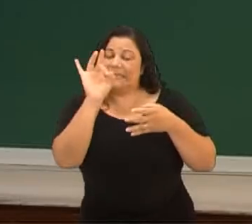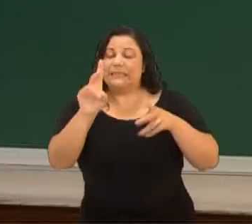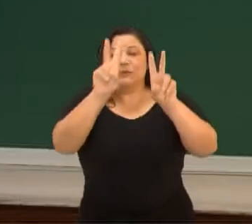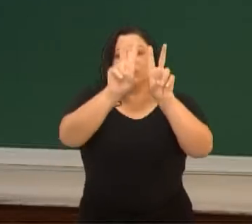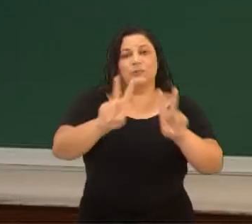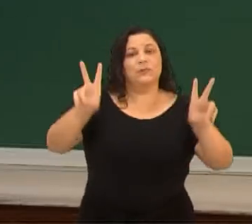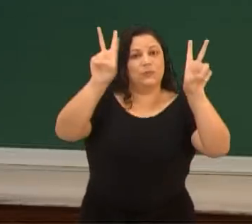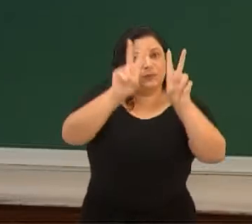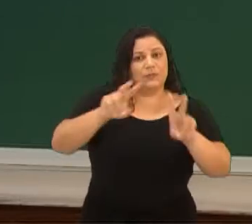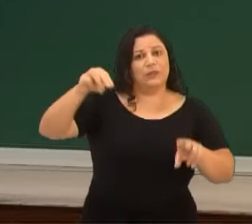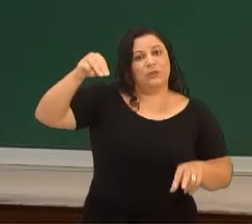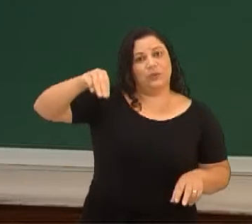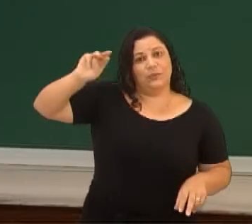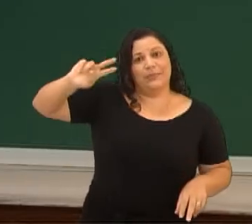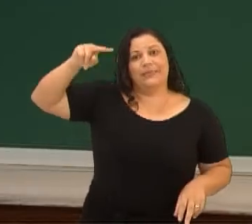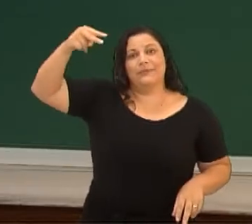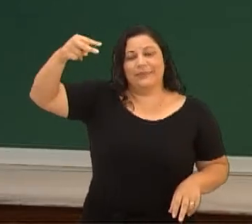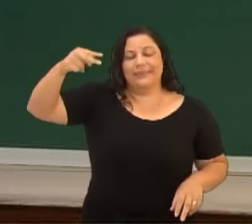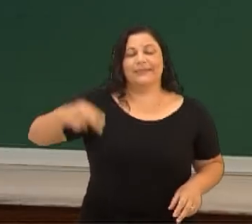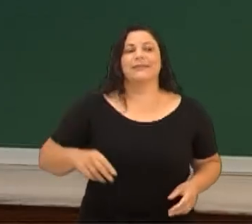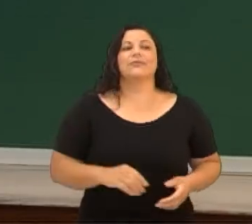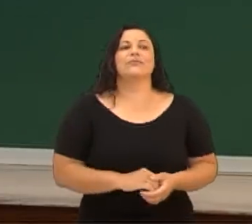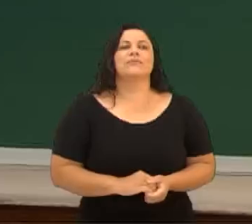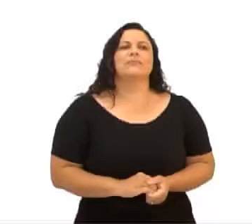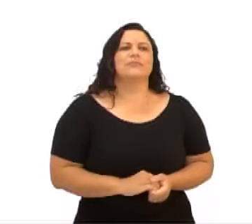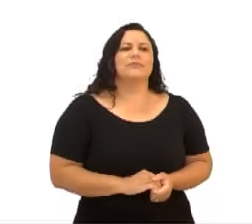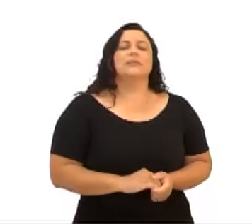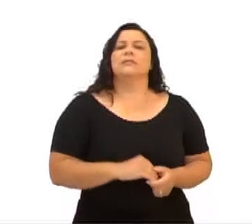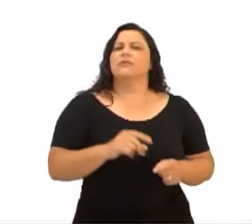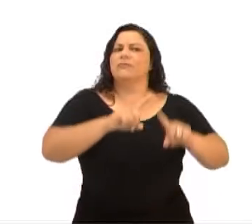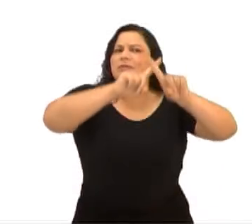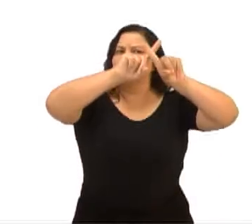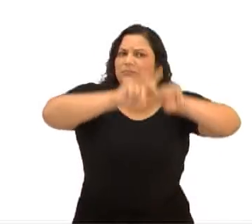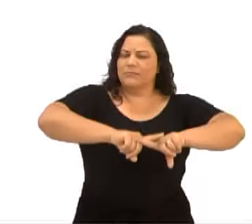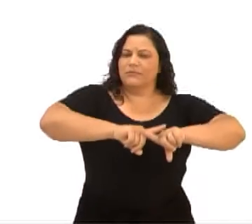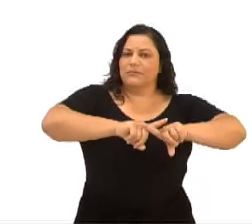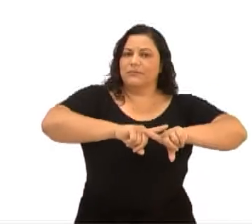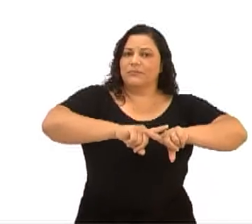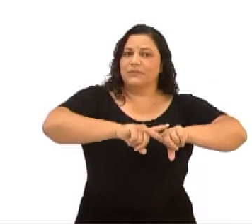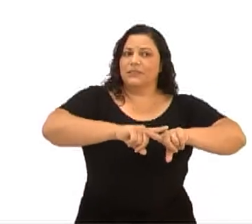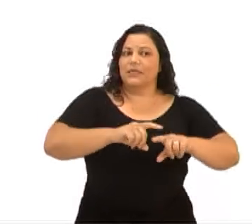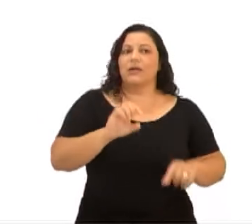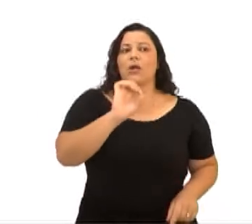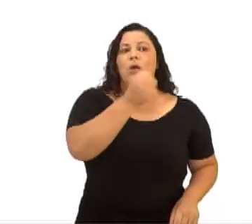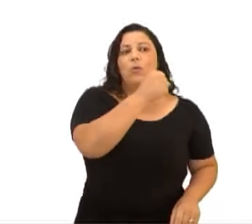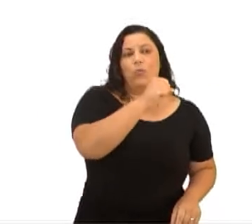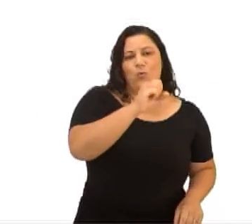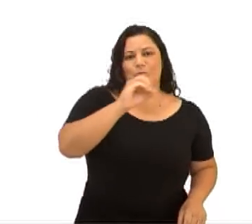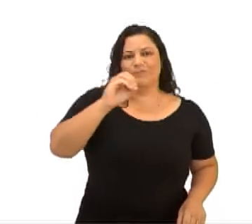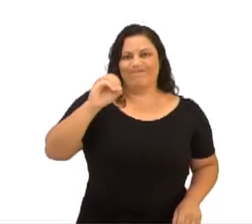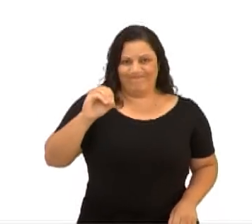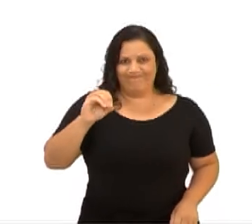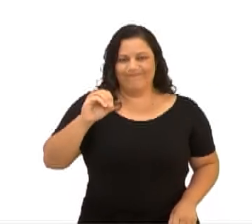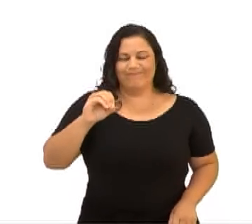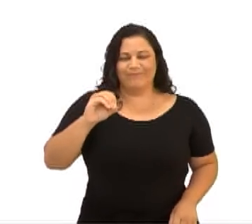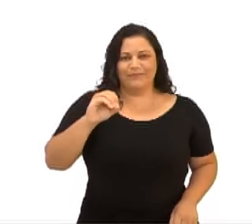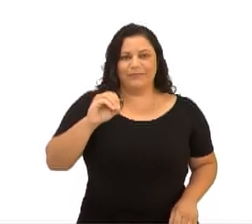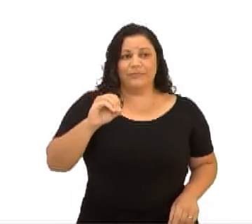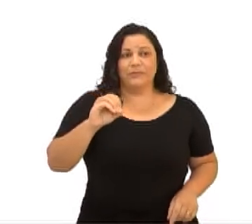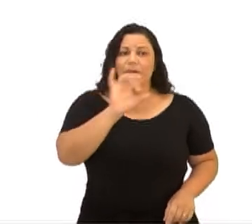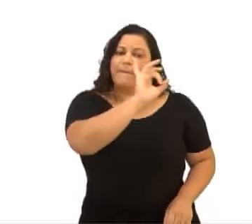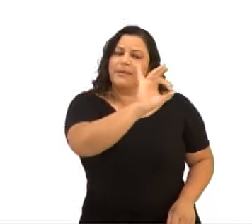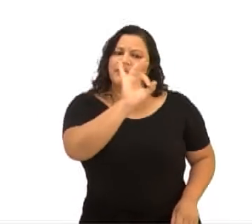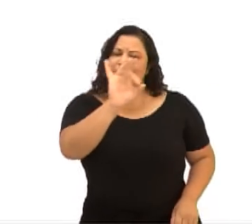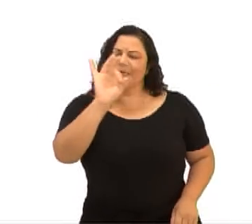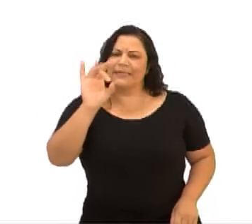de metro quadrado. Então, a gente vai ter que multiplicar por quanto? Por 800. Por quê? Porque cada